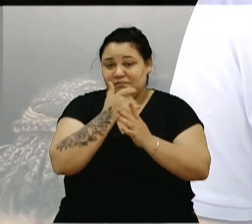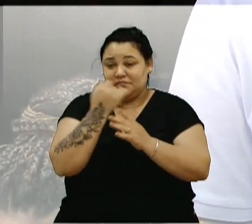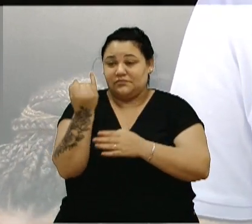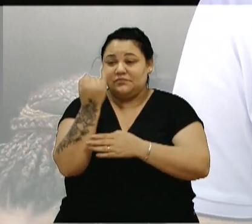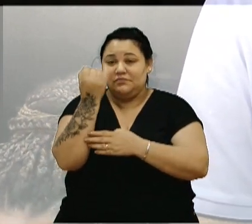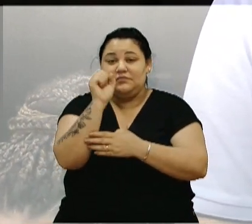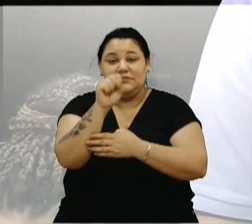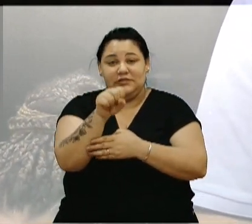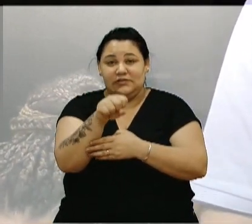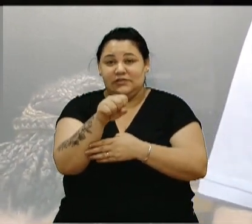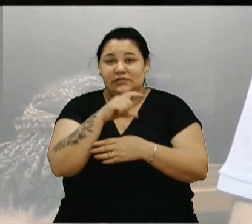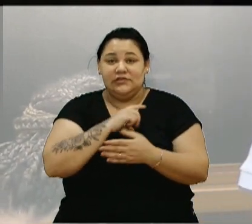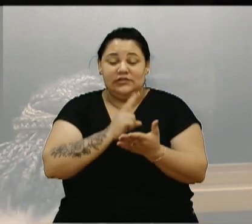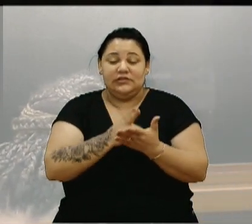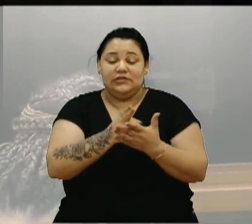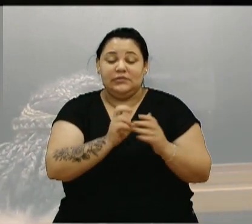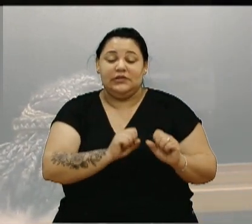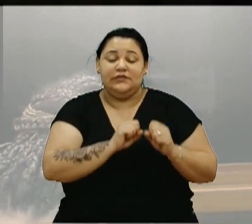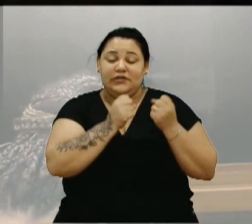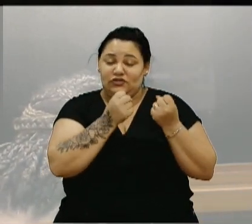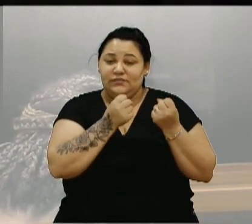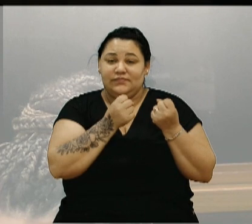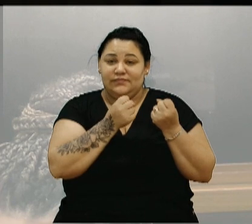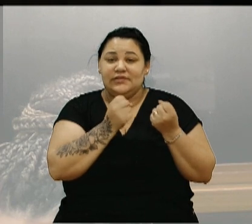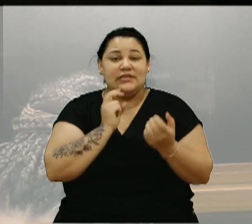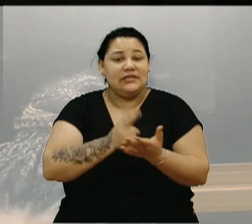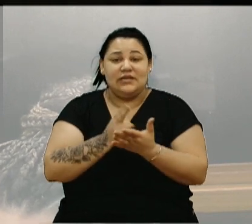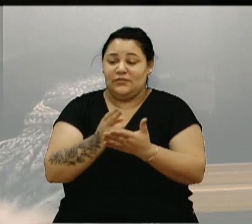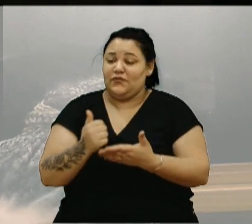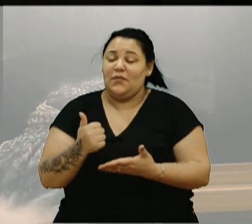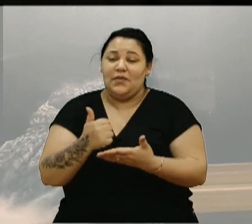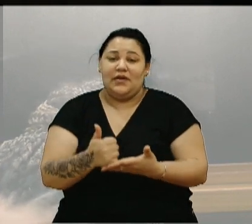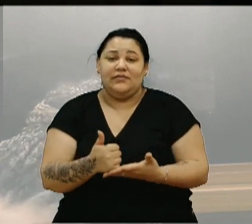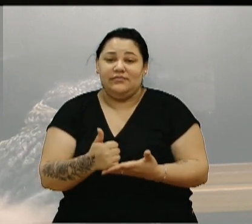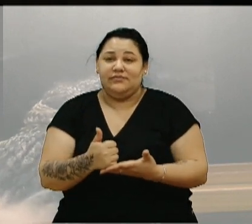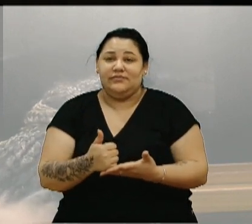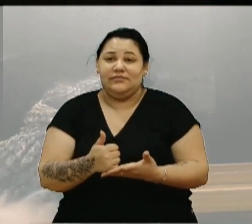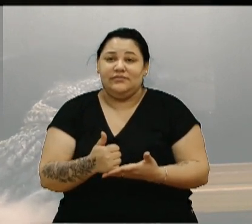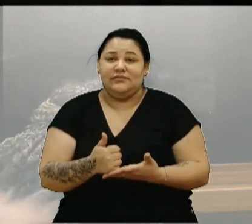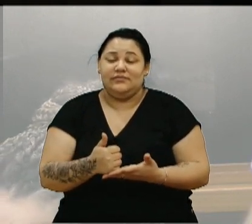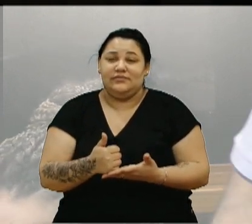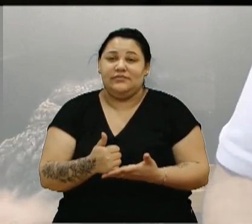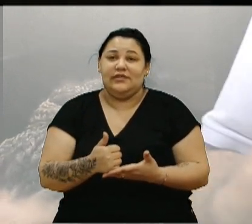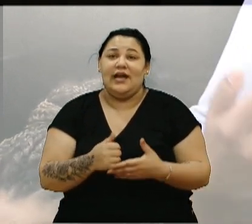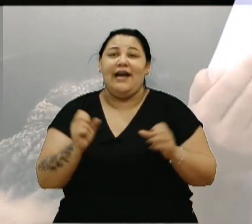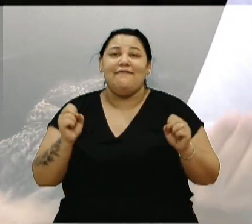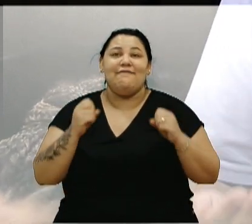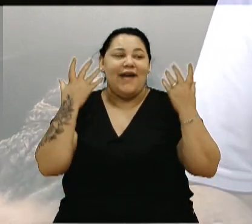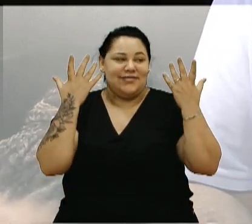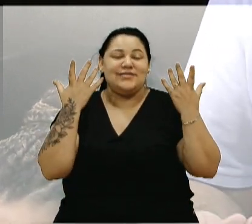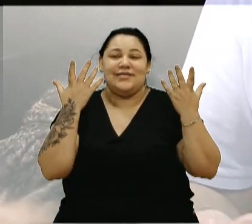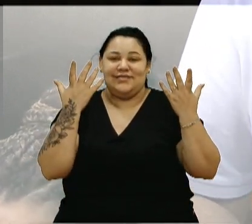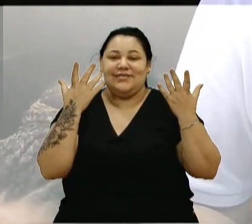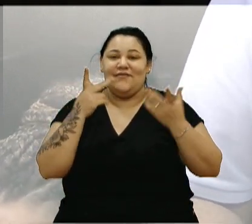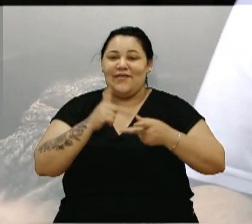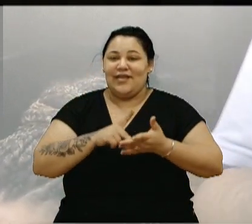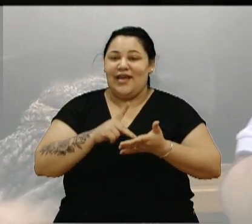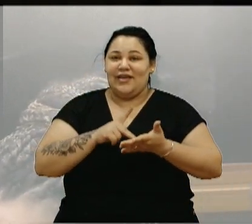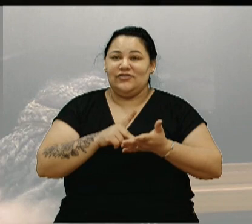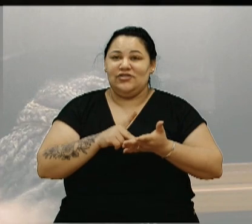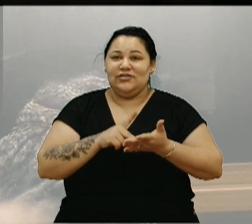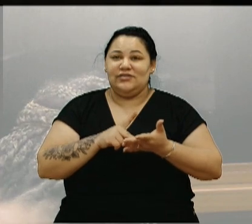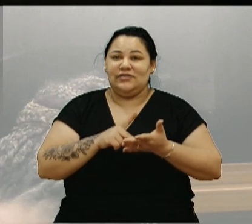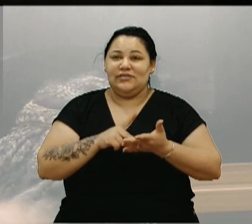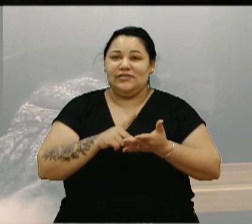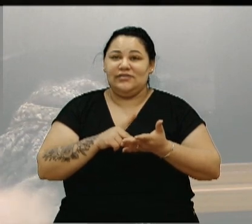sempre defendi e vou defender, na medida que a festa ela vem ao encontro do que a cidade